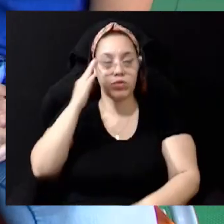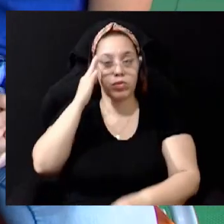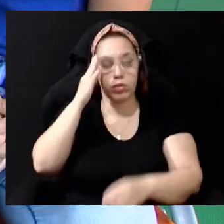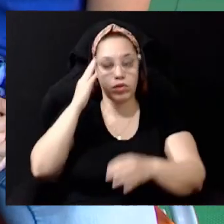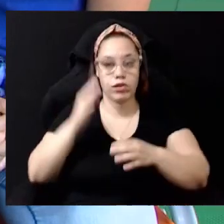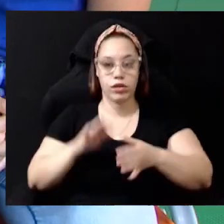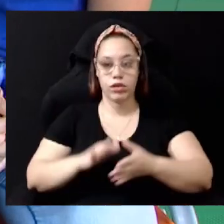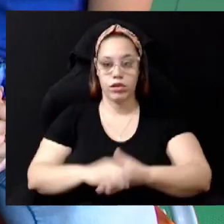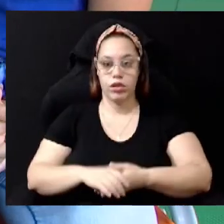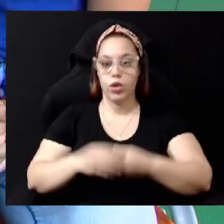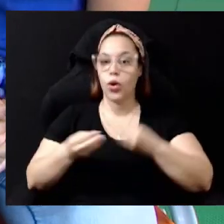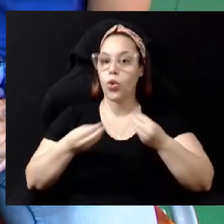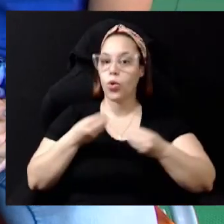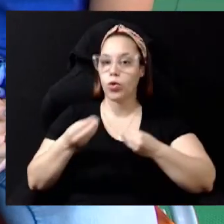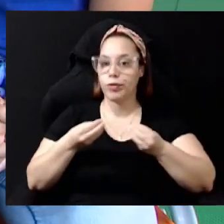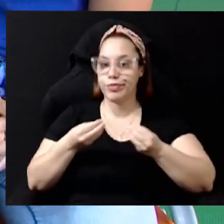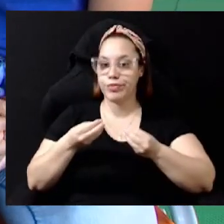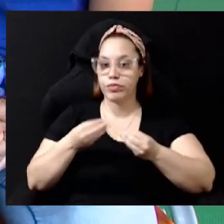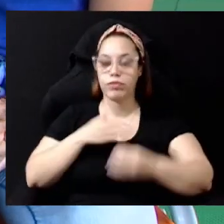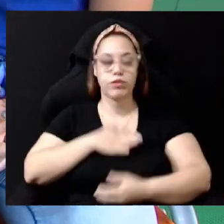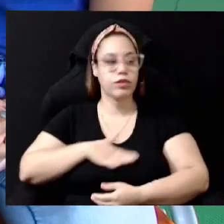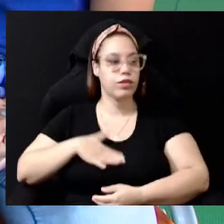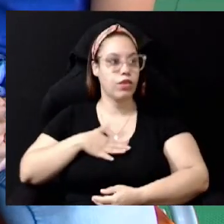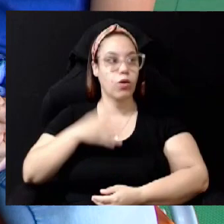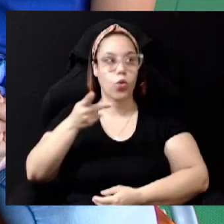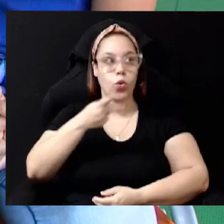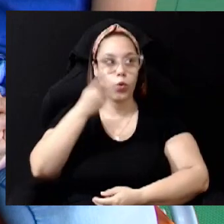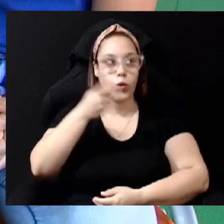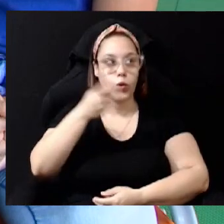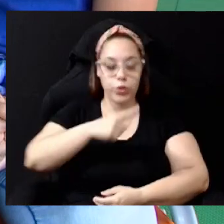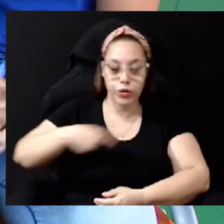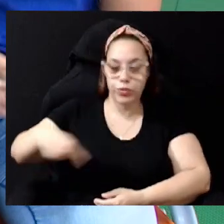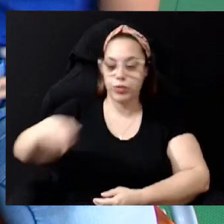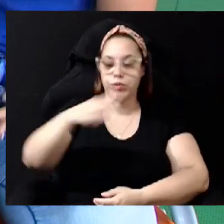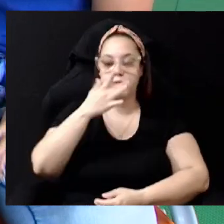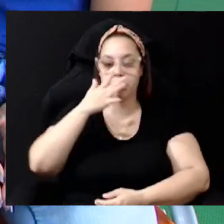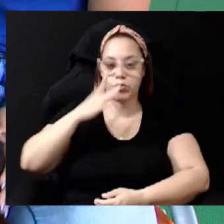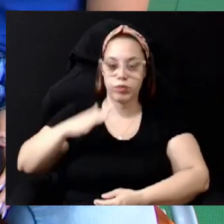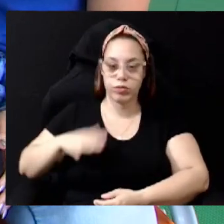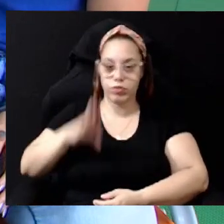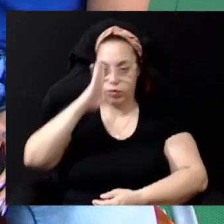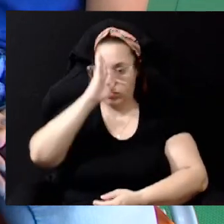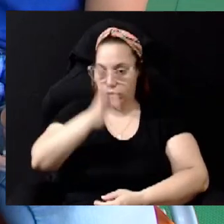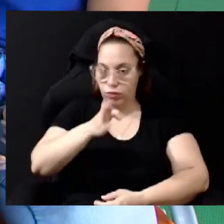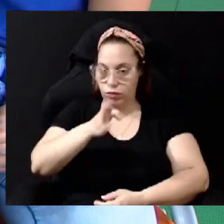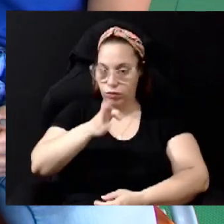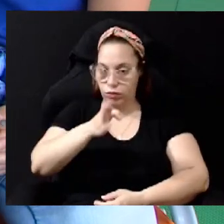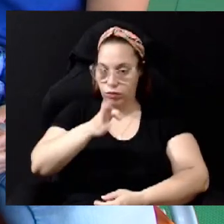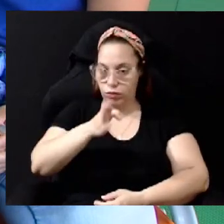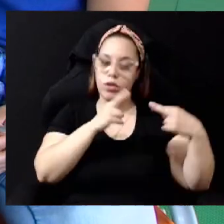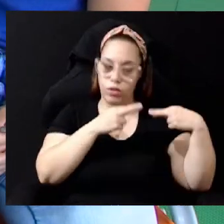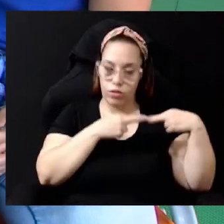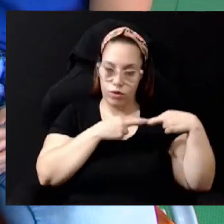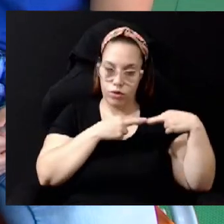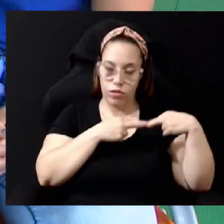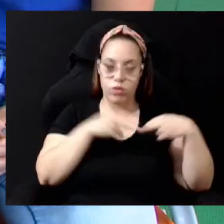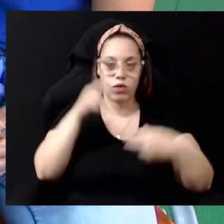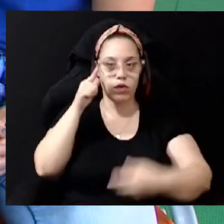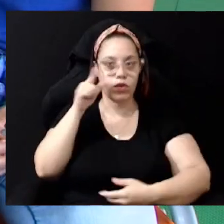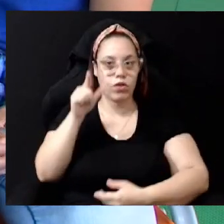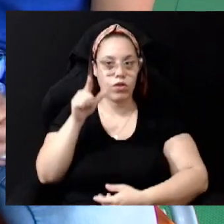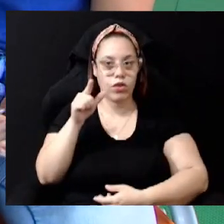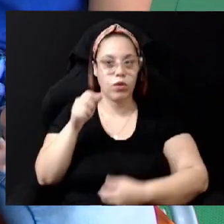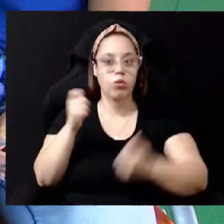é quando crescer um pouco mais, como é que é isso? Não, a gente gosta de falar para todas as nossas crianças e principalmente para os responsáveis que